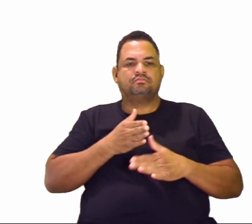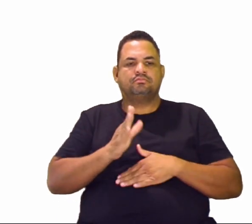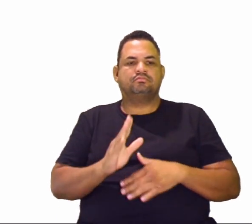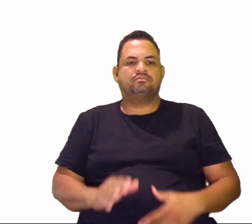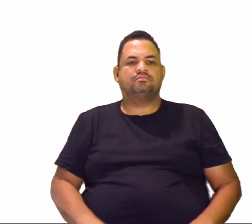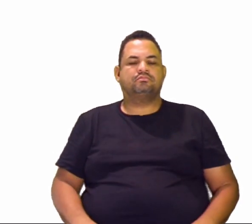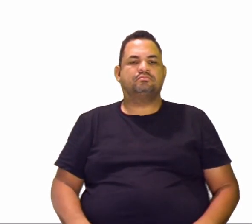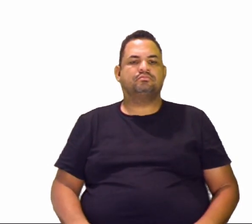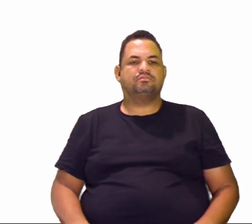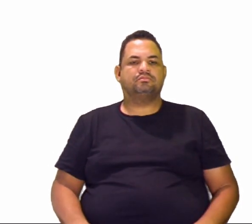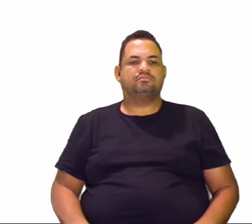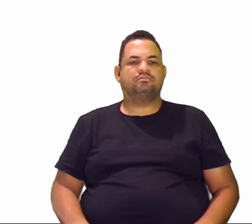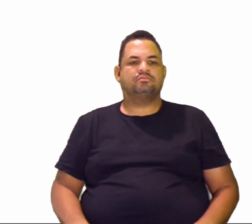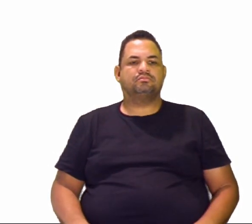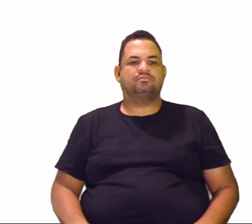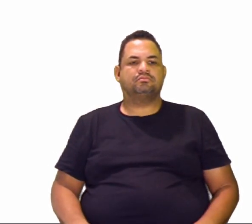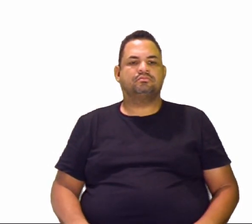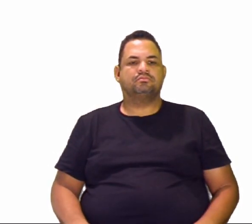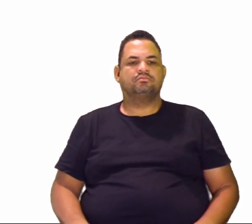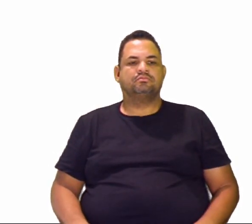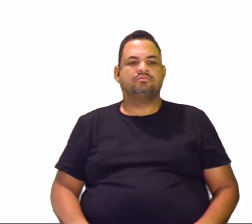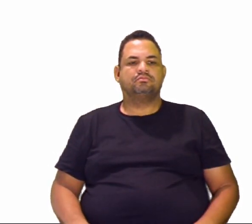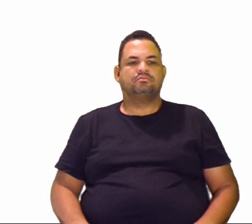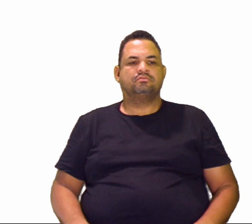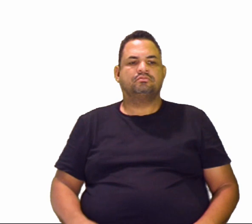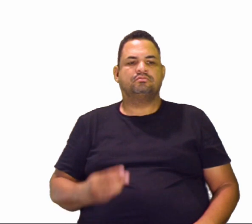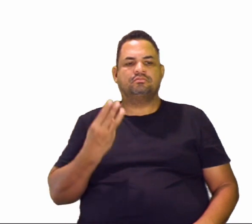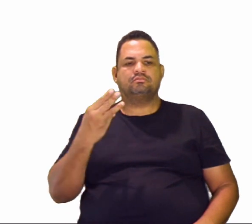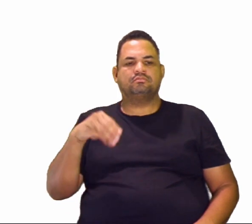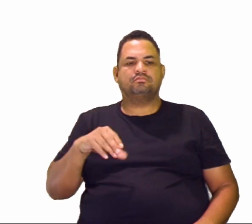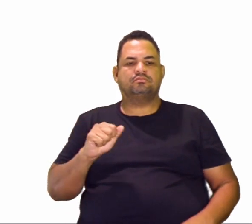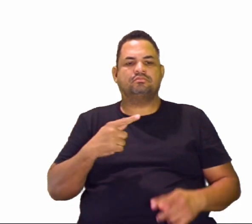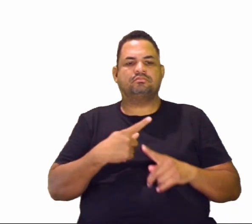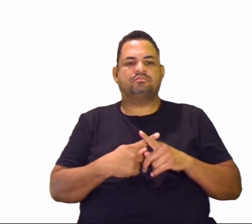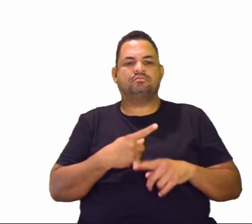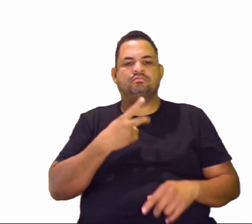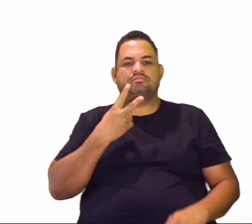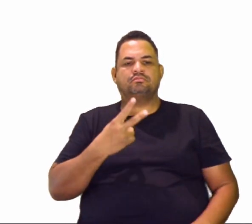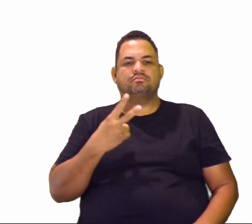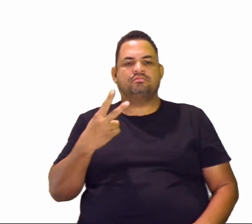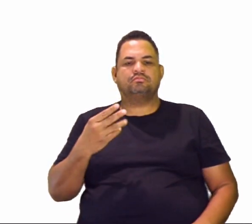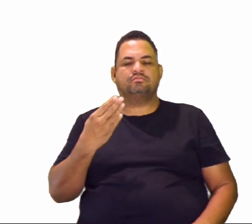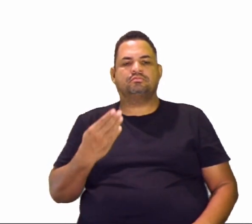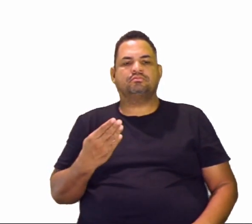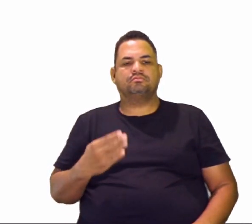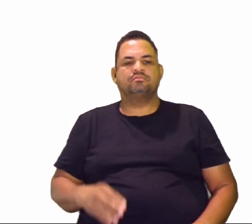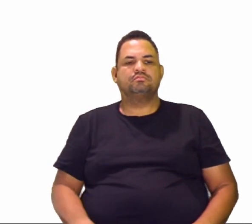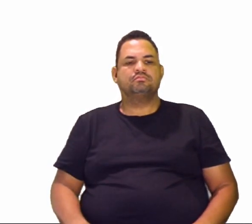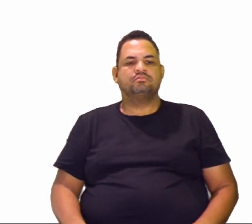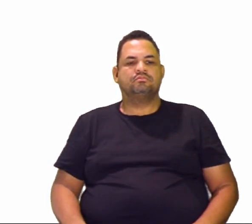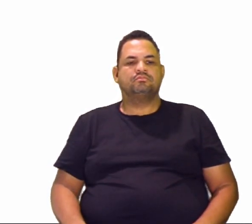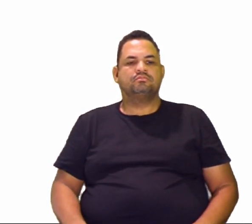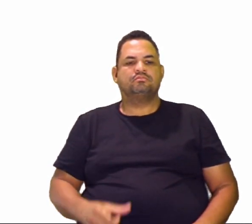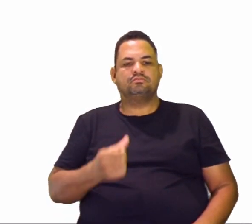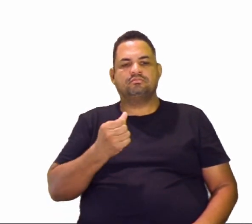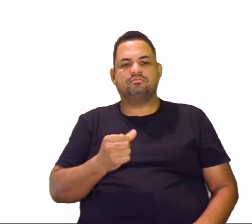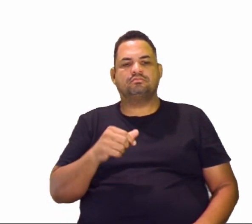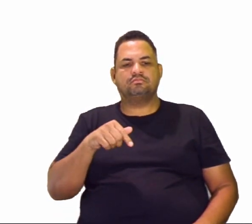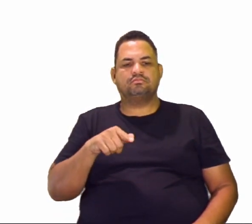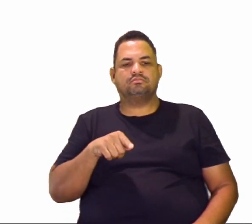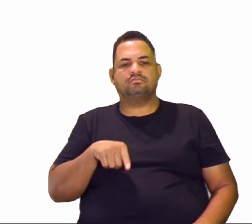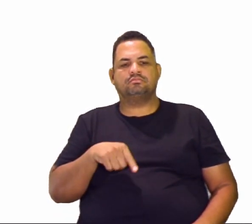direto. 3 mol de CO2 vezes 22,4 vai me dar